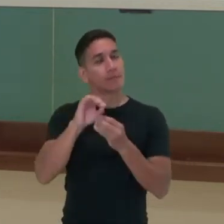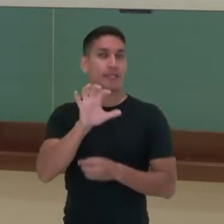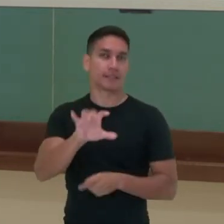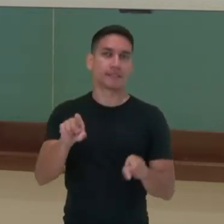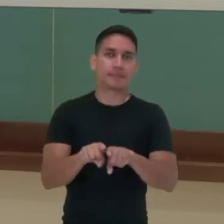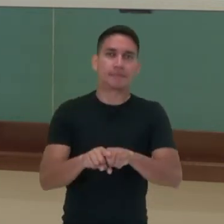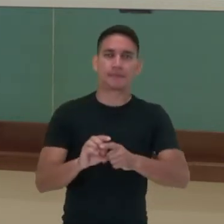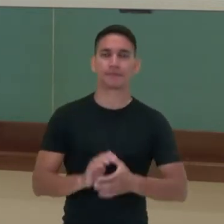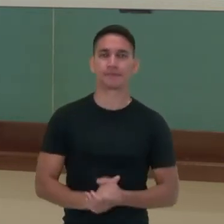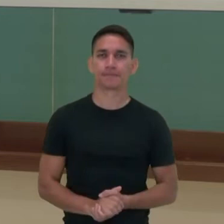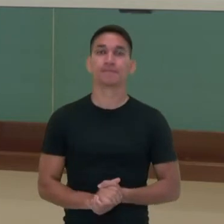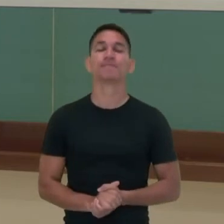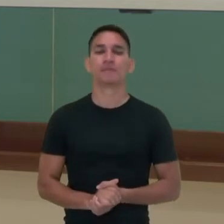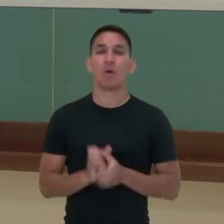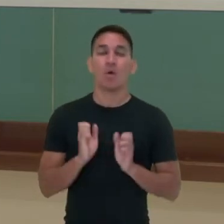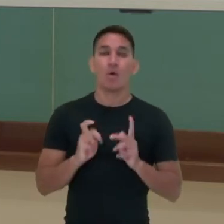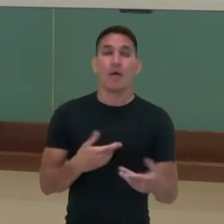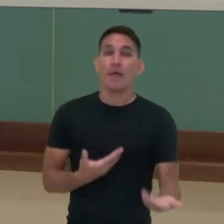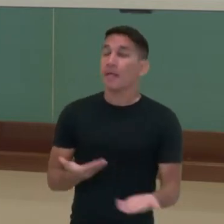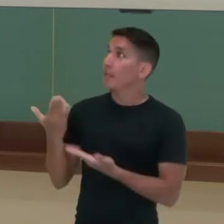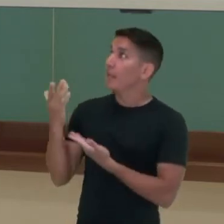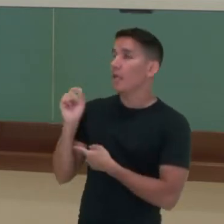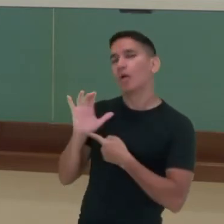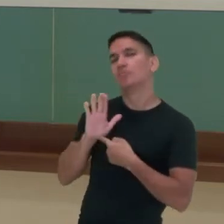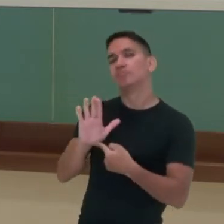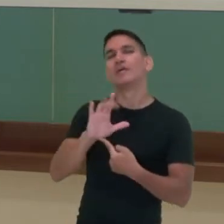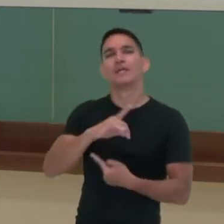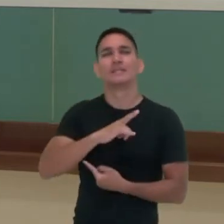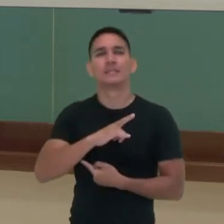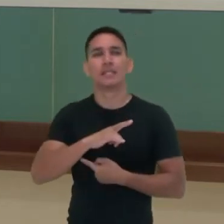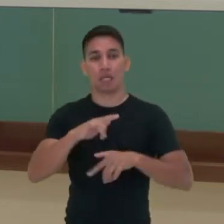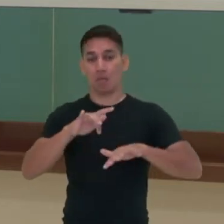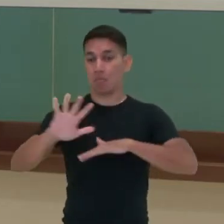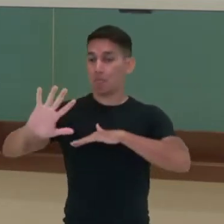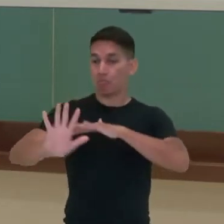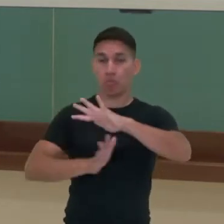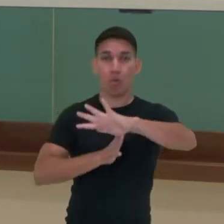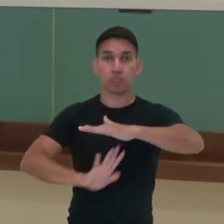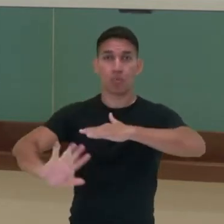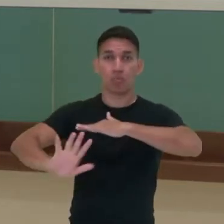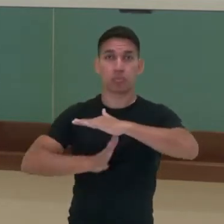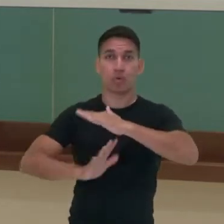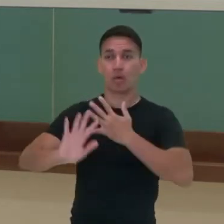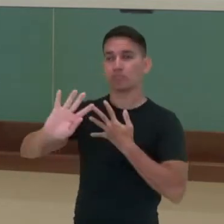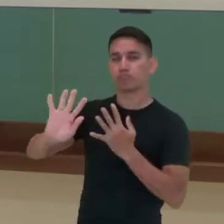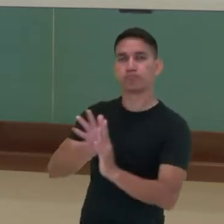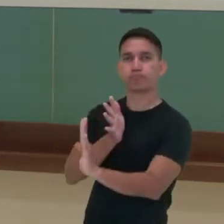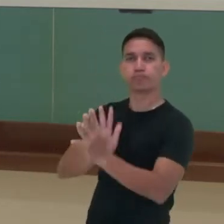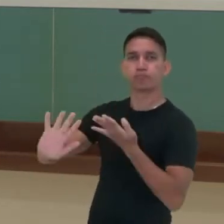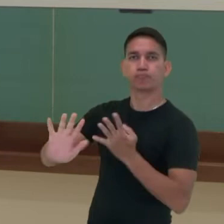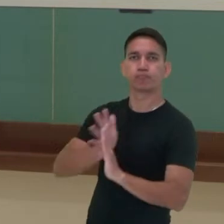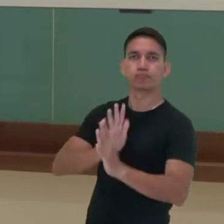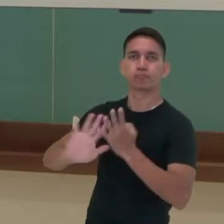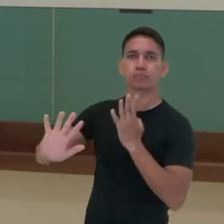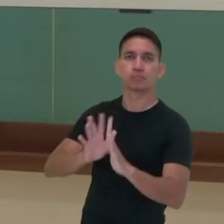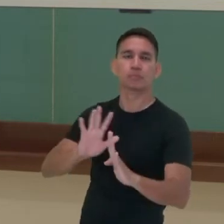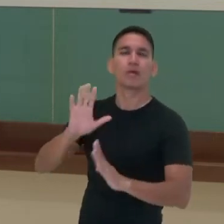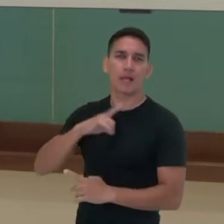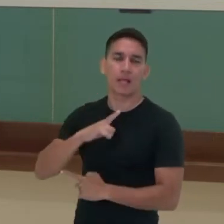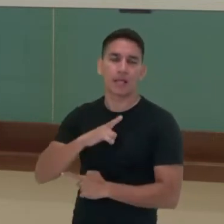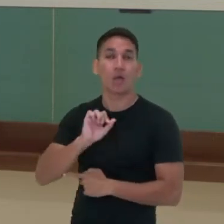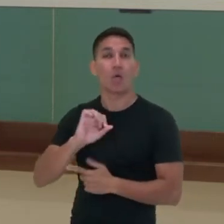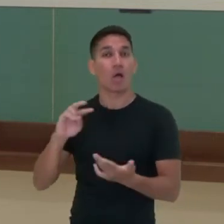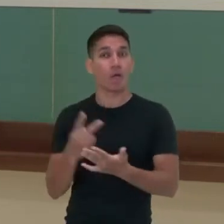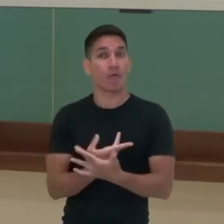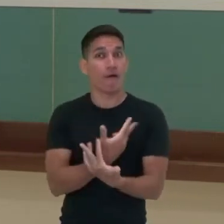também. Muito bem. E vamos falar sobre os movimentos migratórios, né? Ou seja, do movimento em